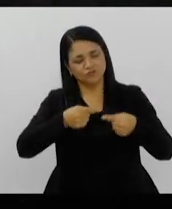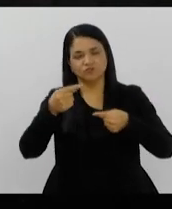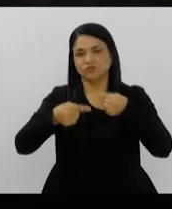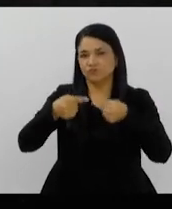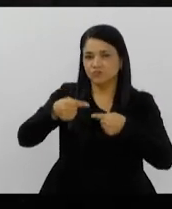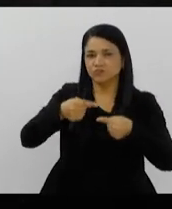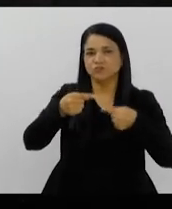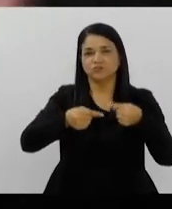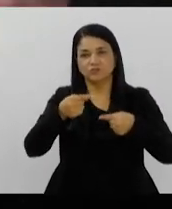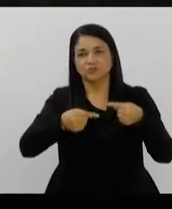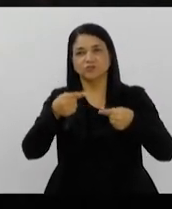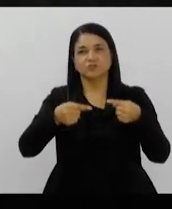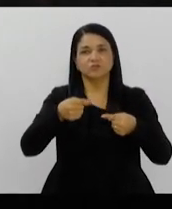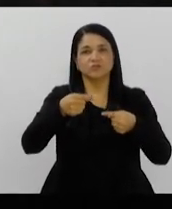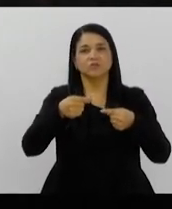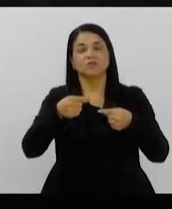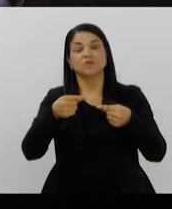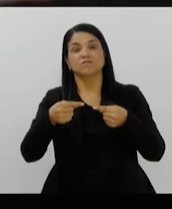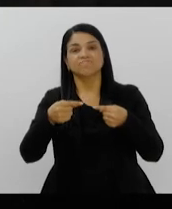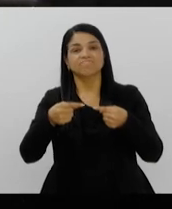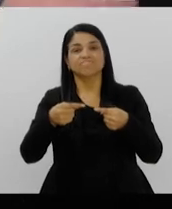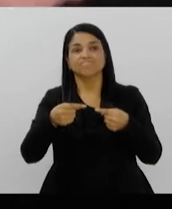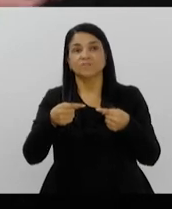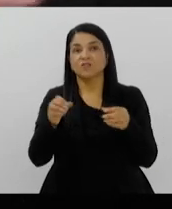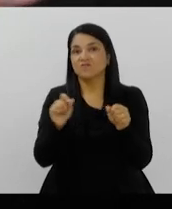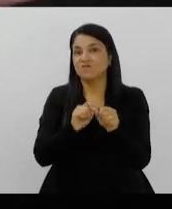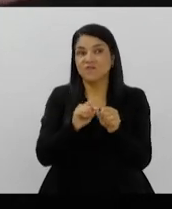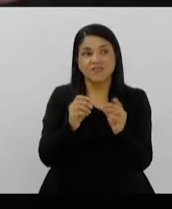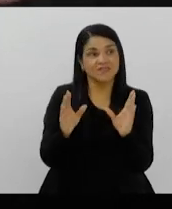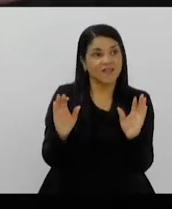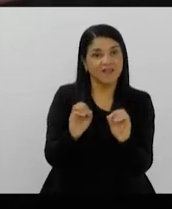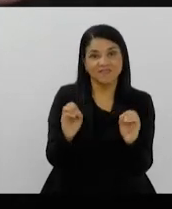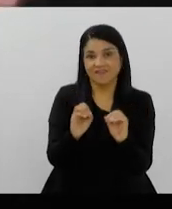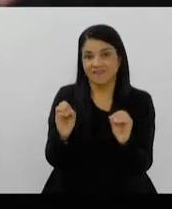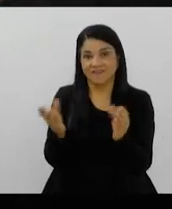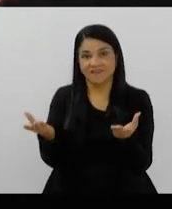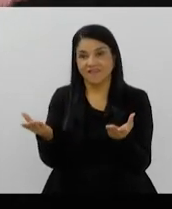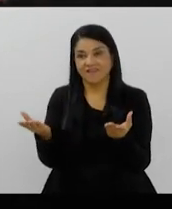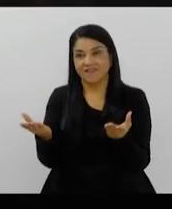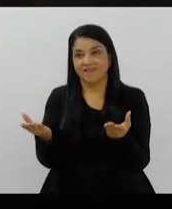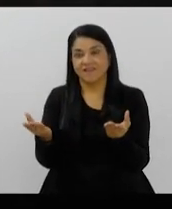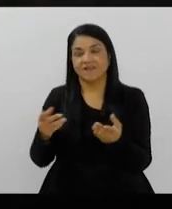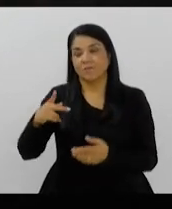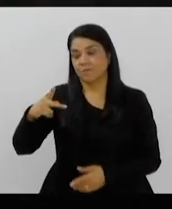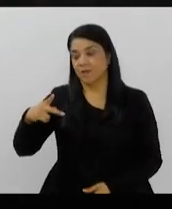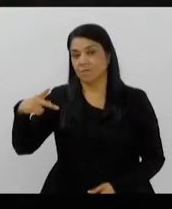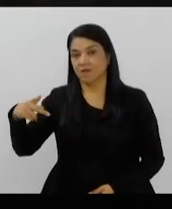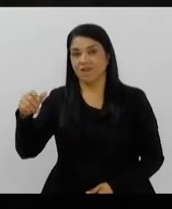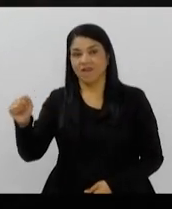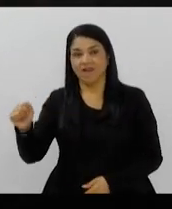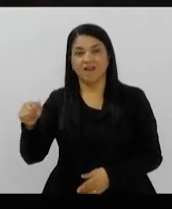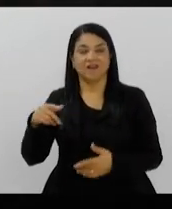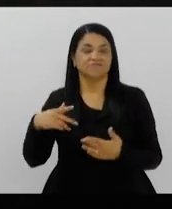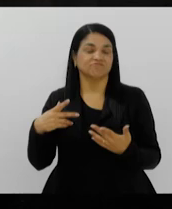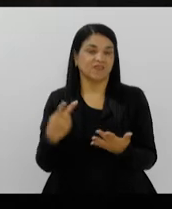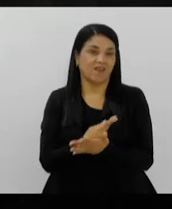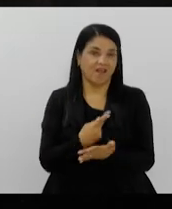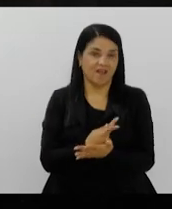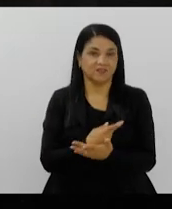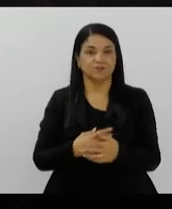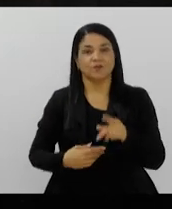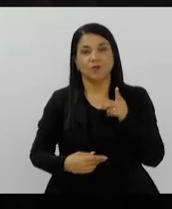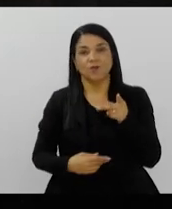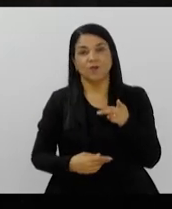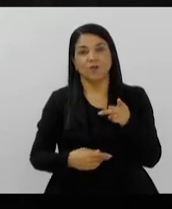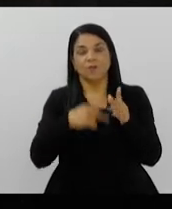discutindo, medindo o que foi e o que não foi, só ver que não foi nada. Mais um PPA cheio de distorções, mais um projeto